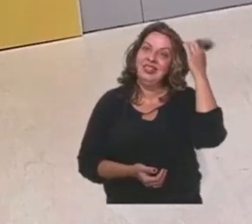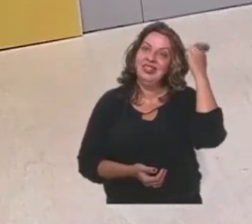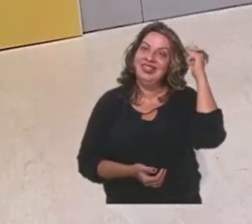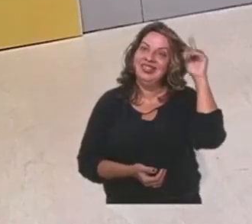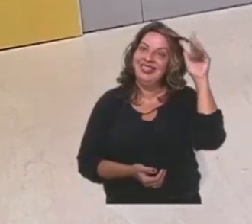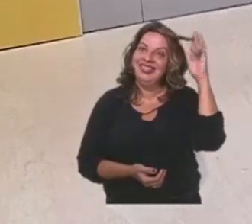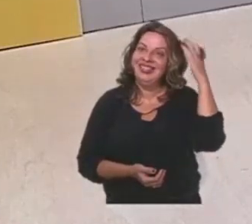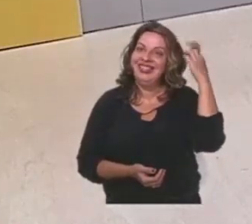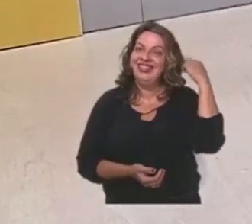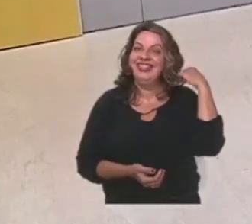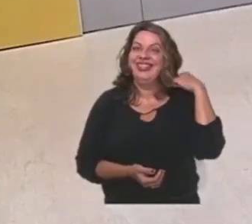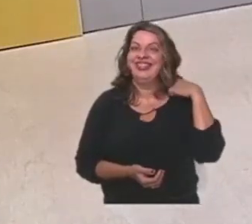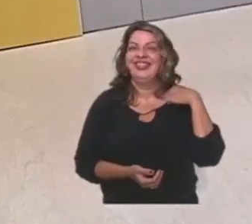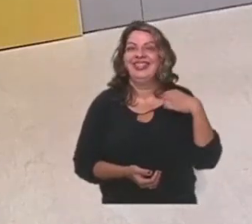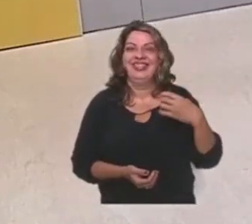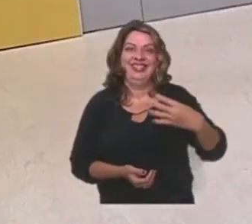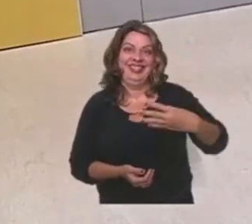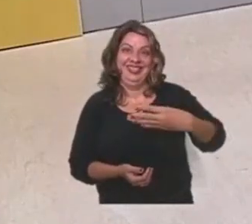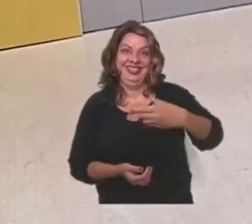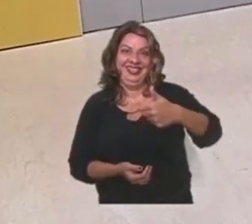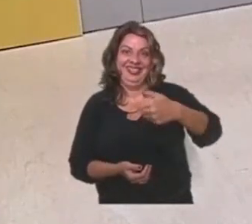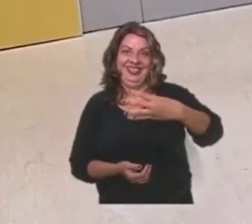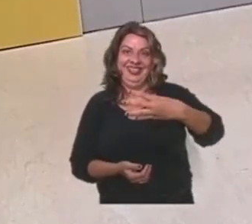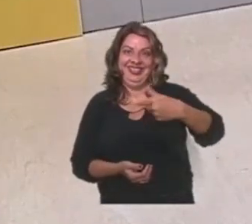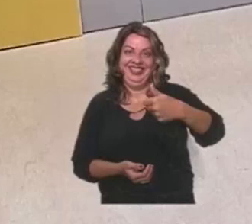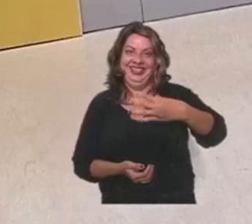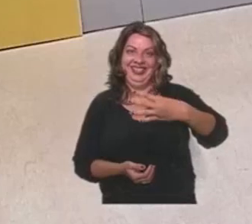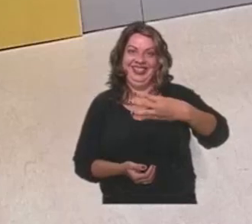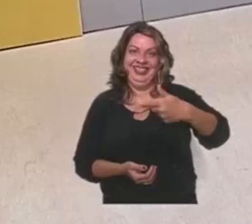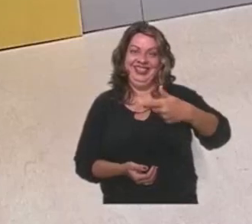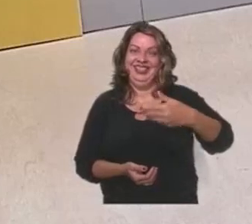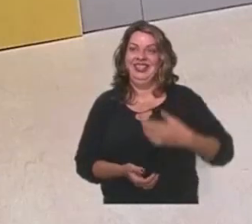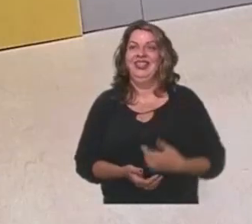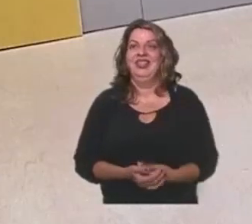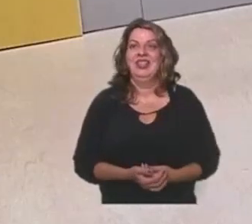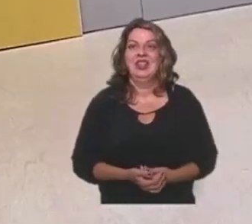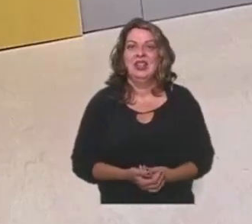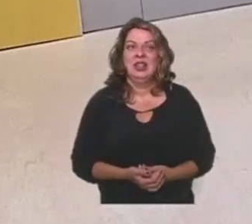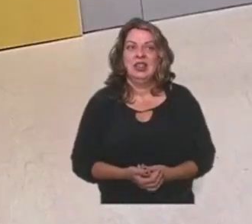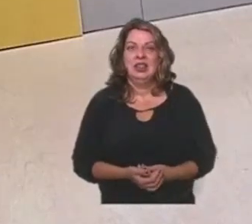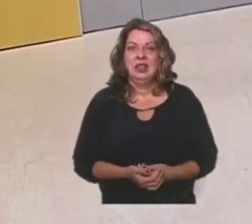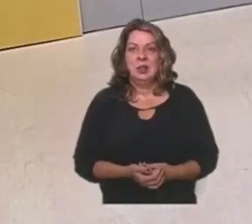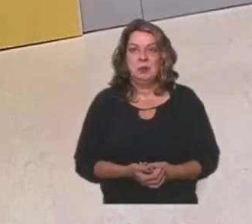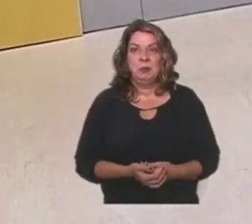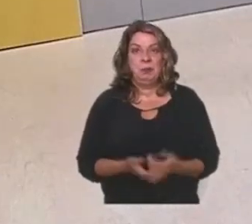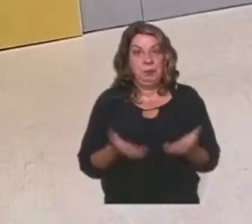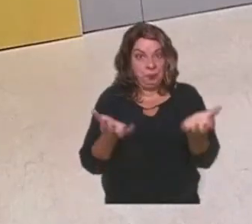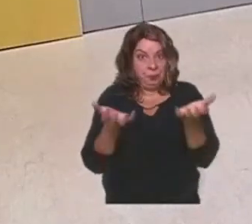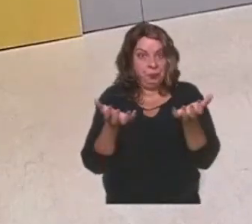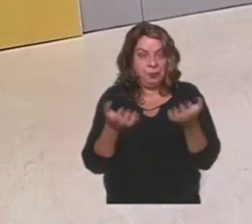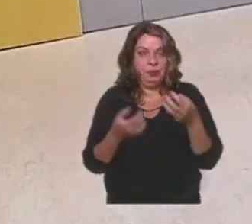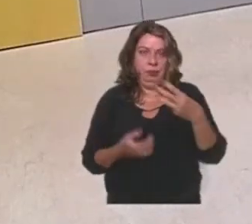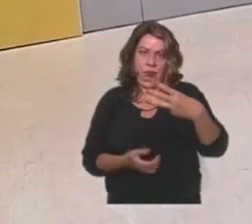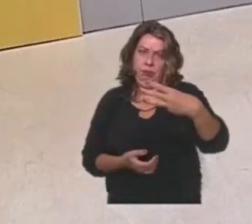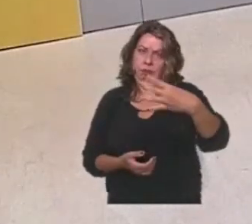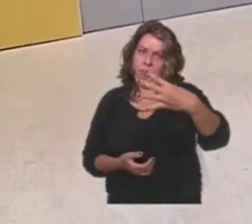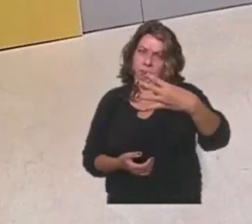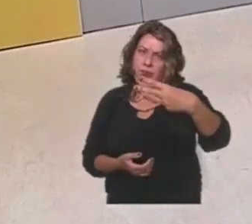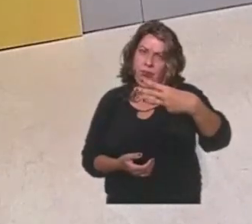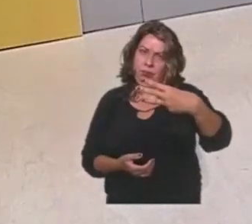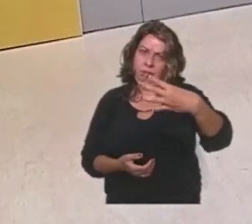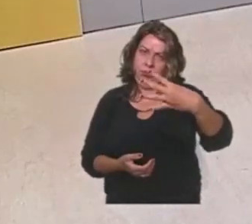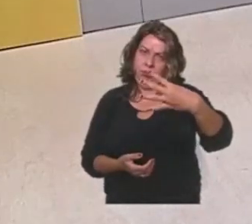número 41, 41, 41. Quem quer o 34? Já